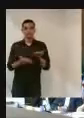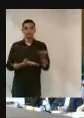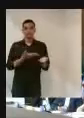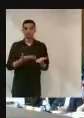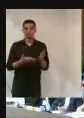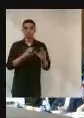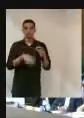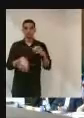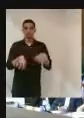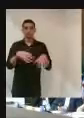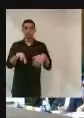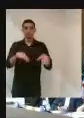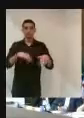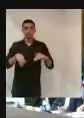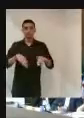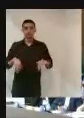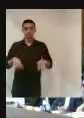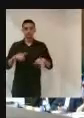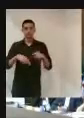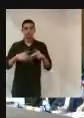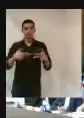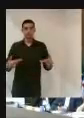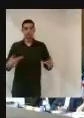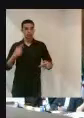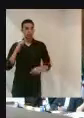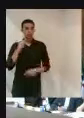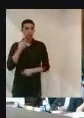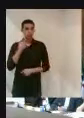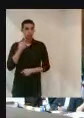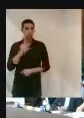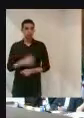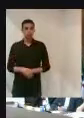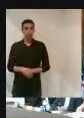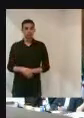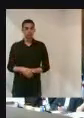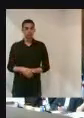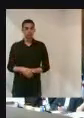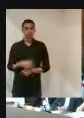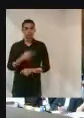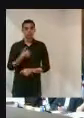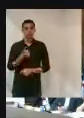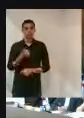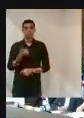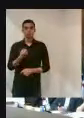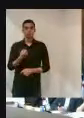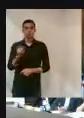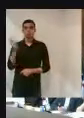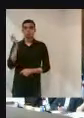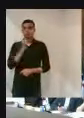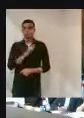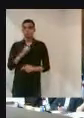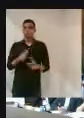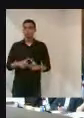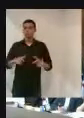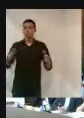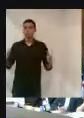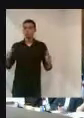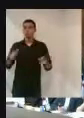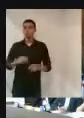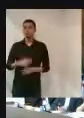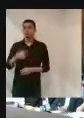na separação dos resíduos e a destinação à cadeia produtiva. Em 2018, teve a ampliação dos contratos da seletiva, né, conforme eu já